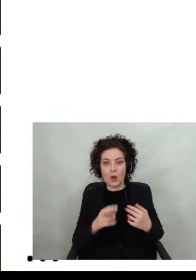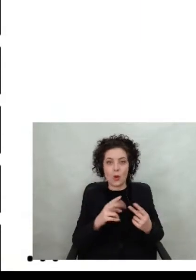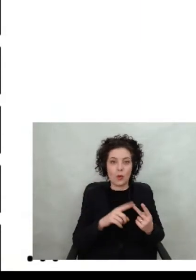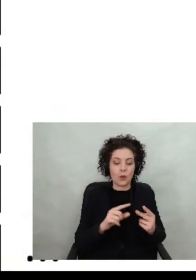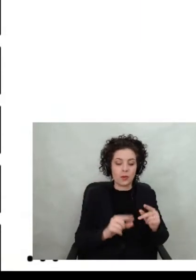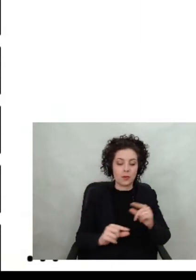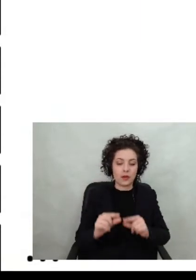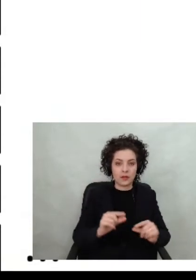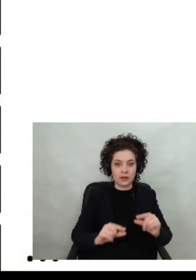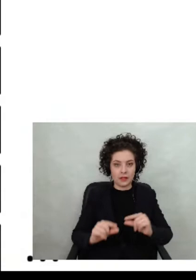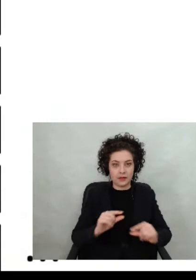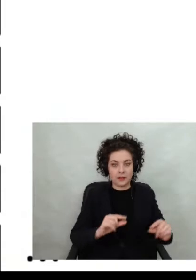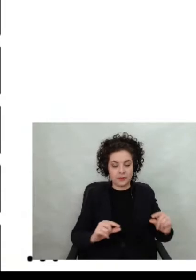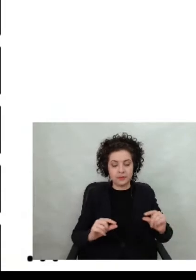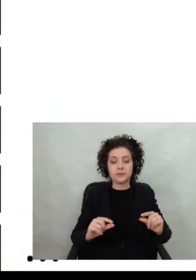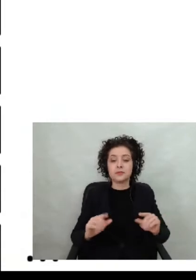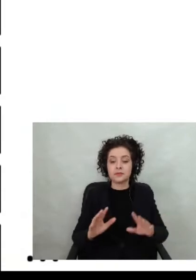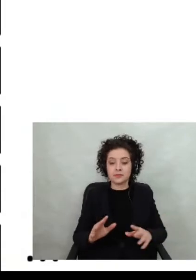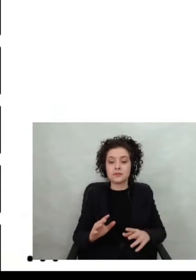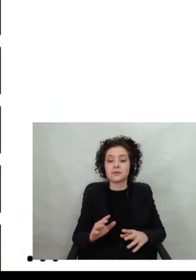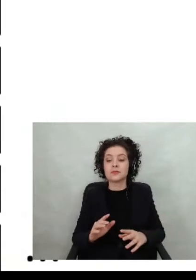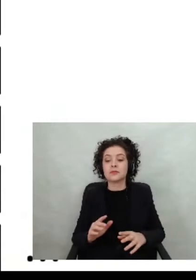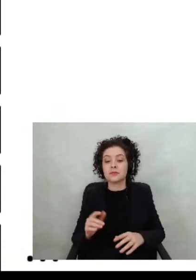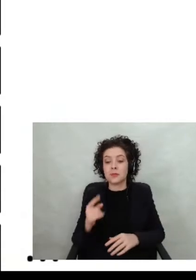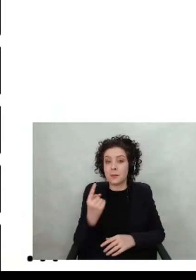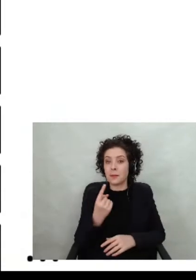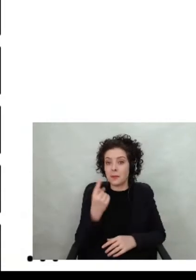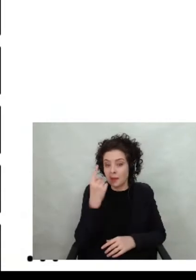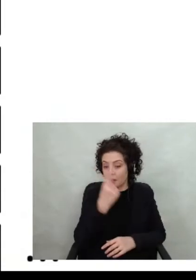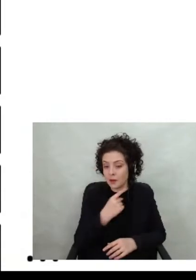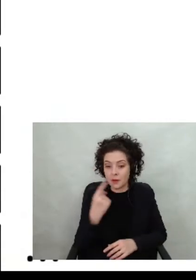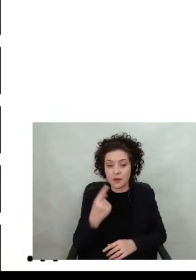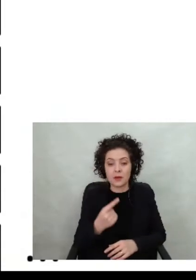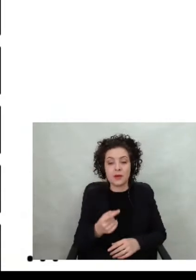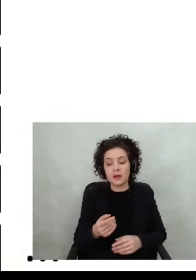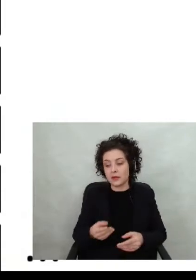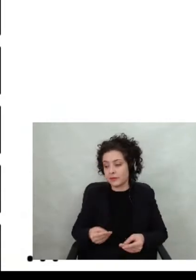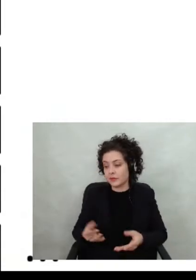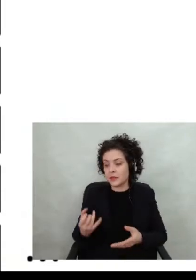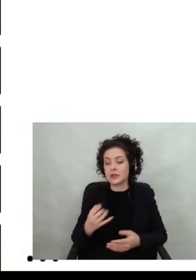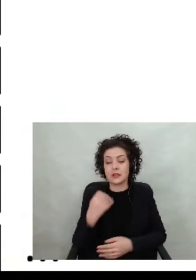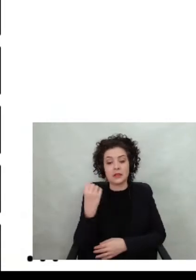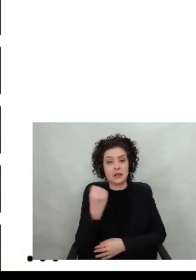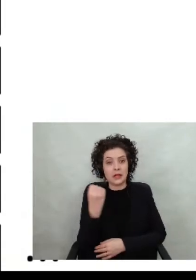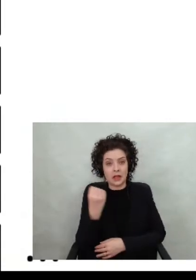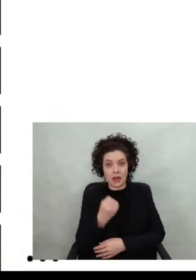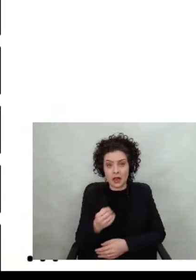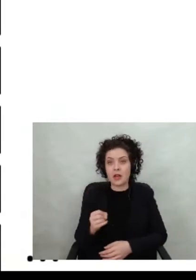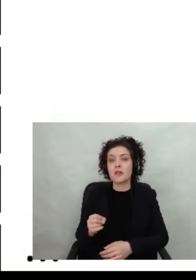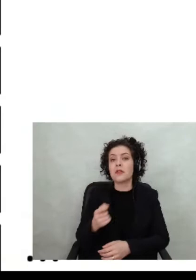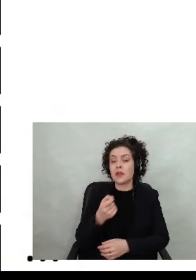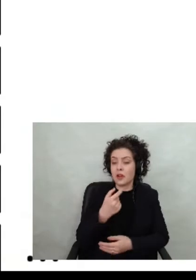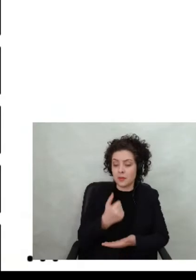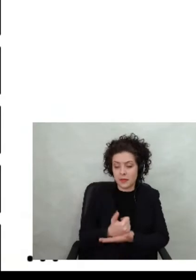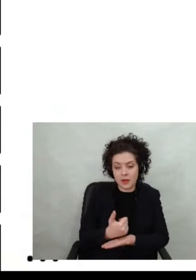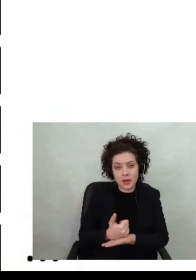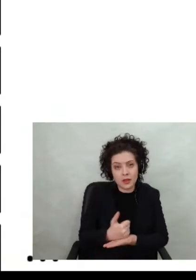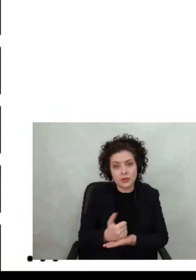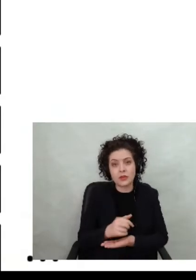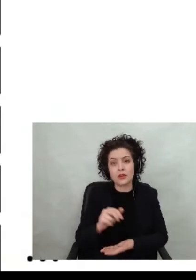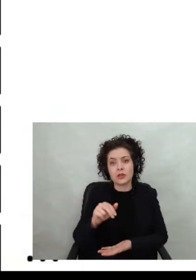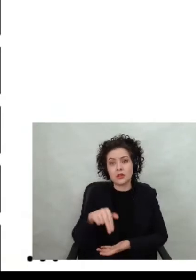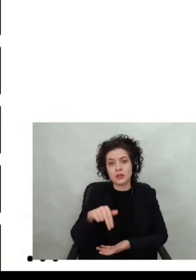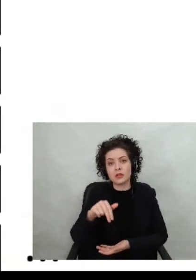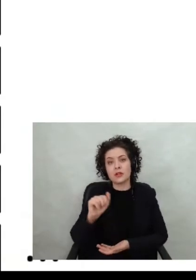sim, o antibiótico da primeira hora está indicado nesses doentes que estiverem graves. E quando eles vêm para a UTI, como a gente disse, o que